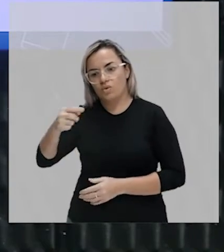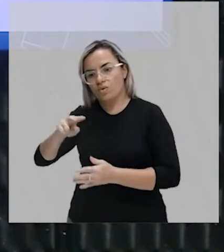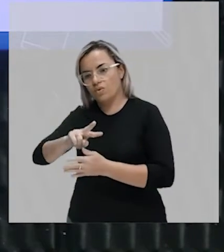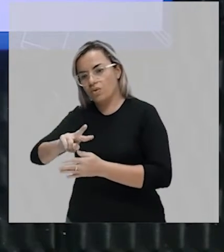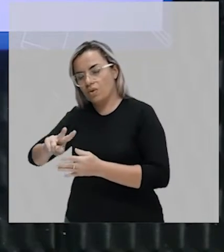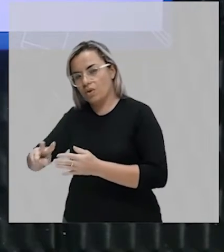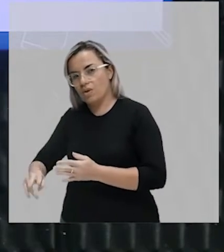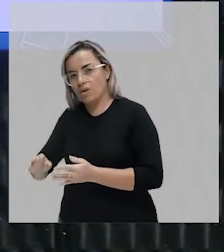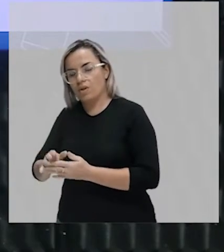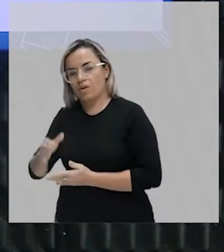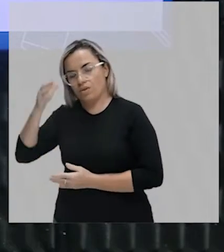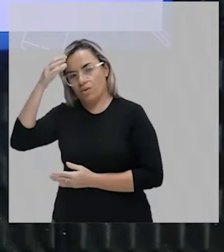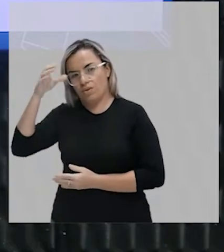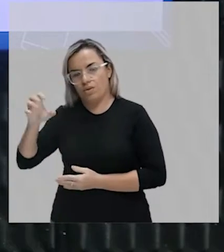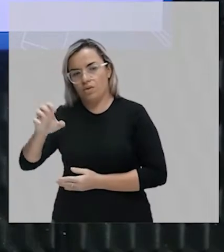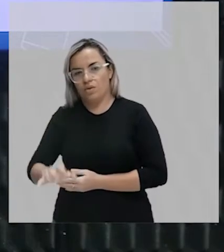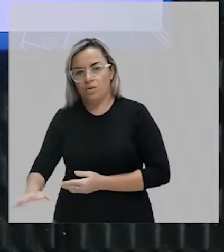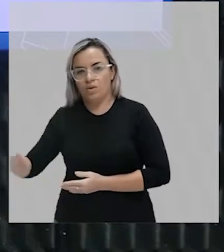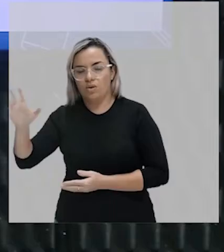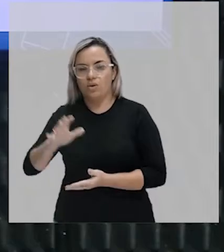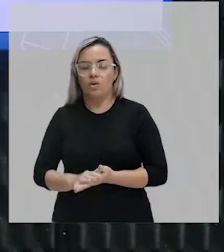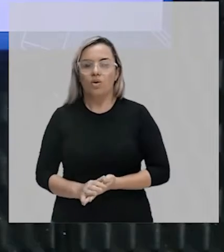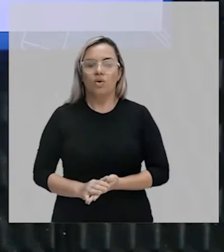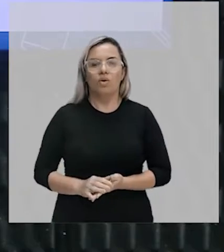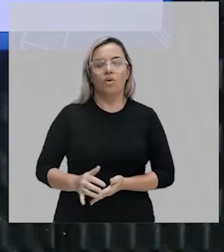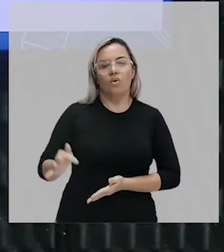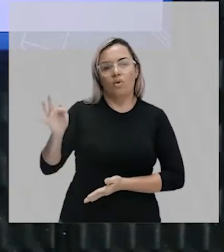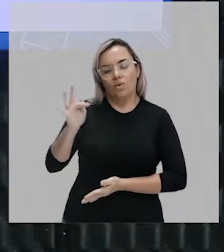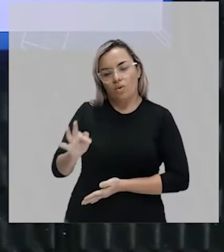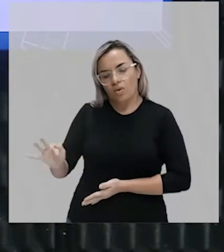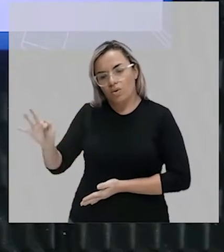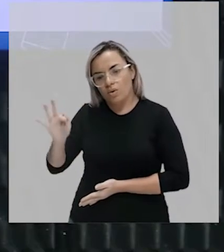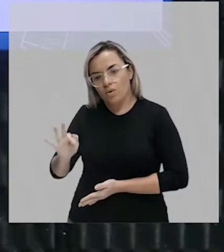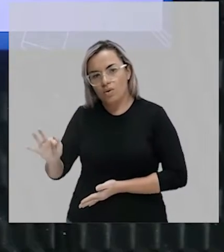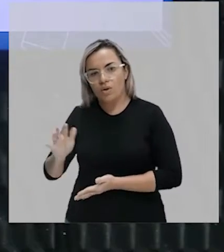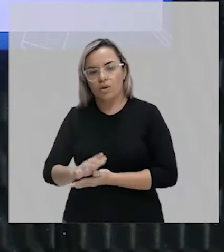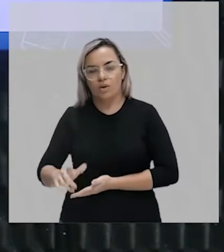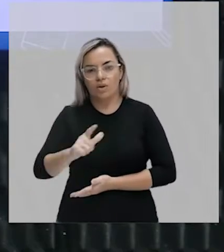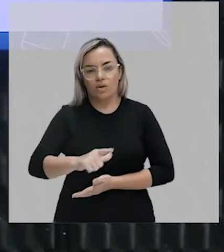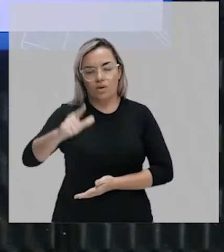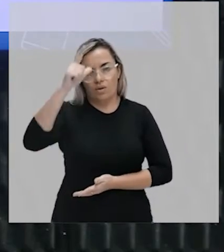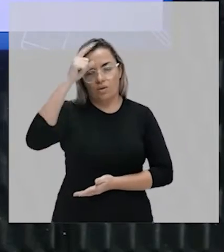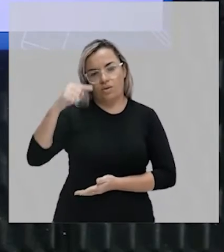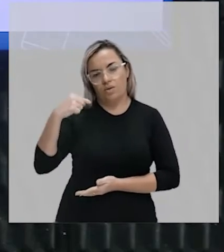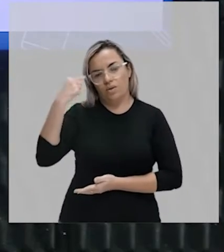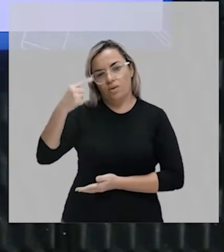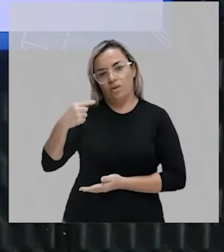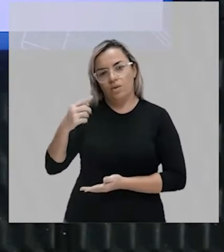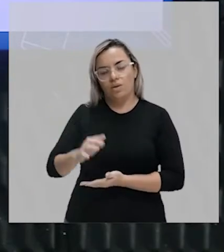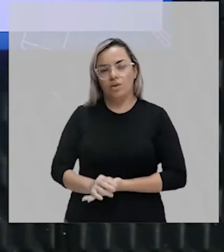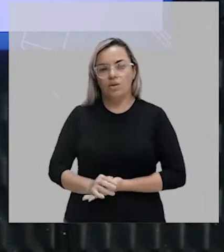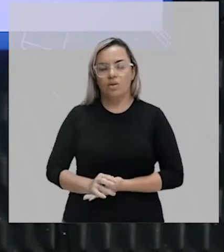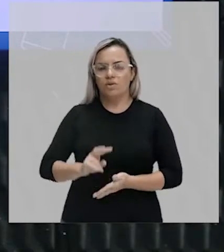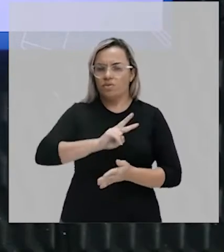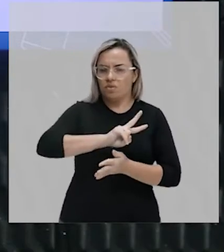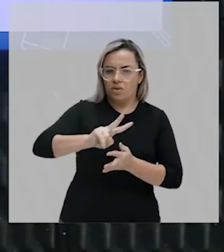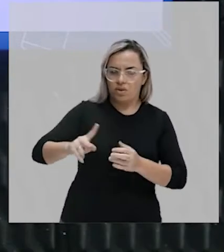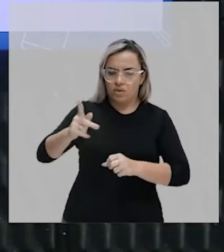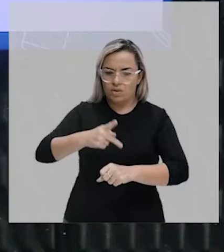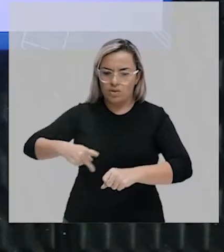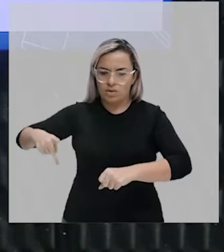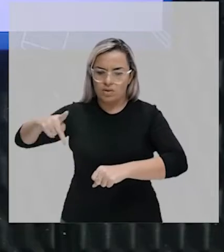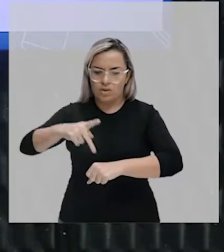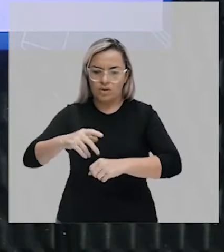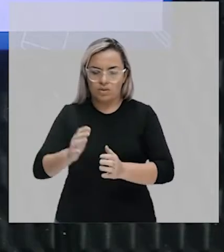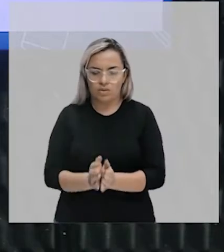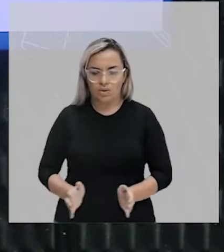europeias então a interação com a França interação com Alemanha com a Espanha e outros países que fazem parte